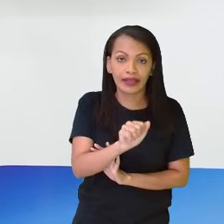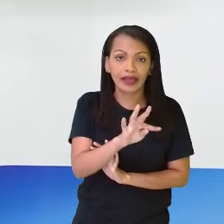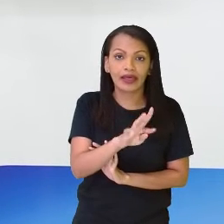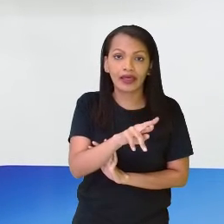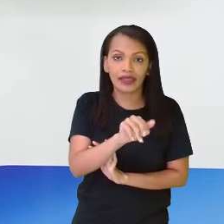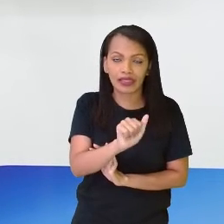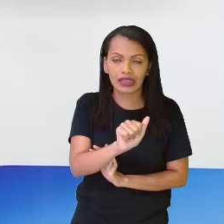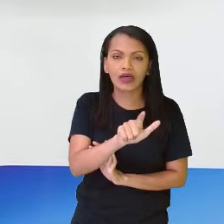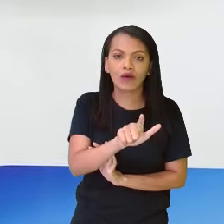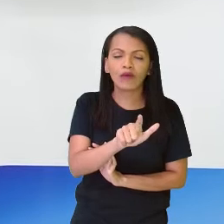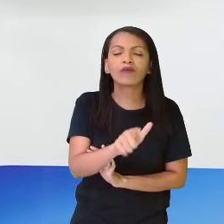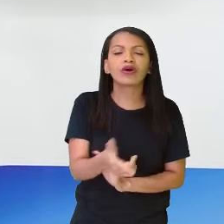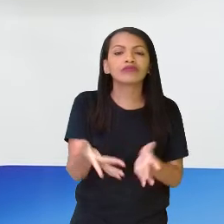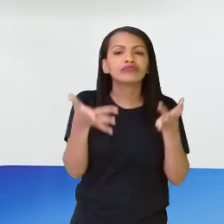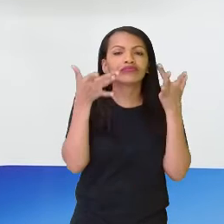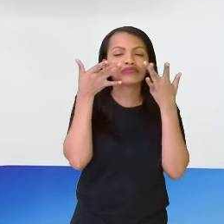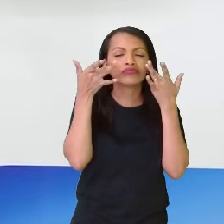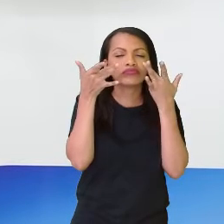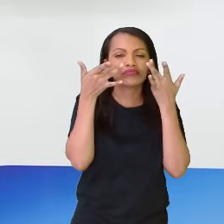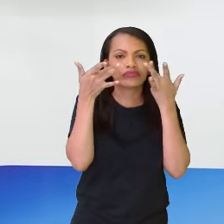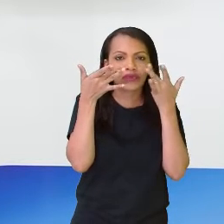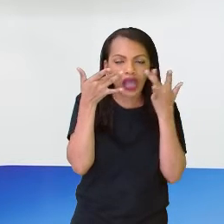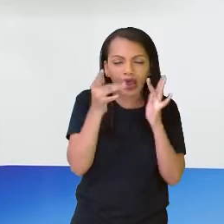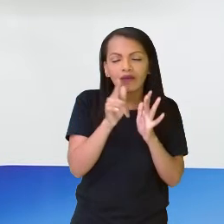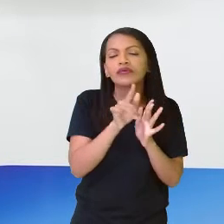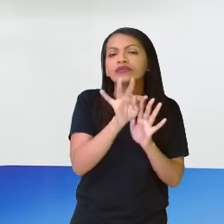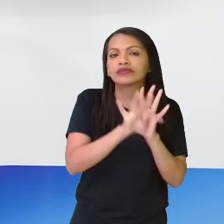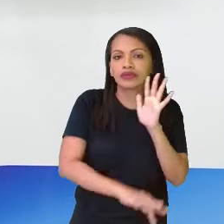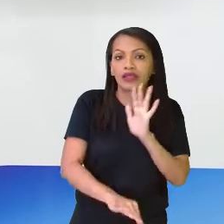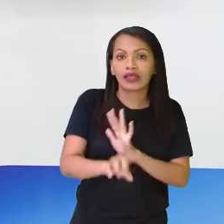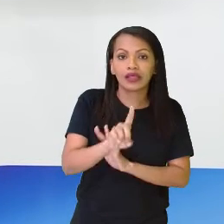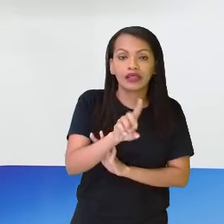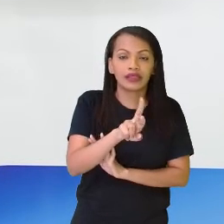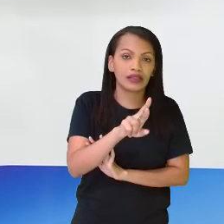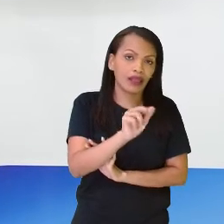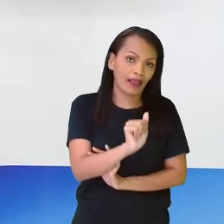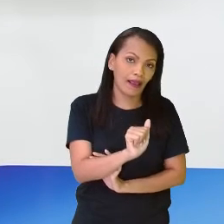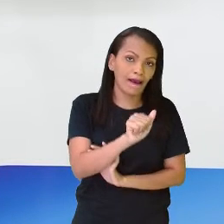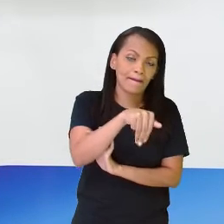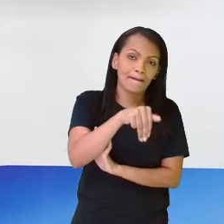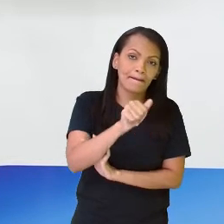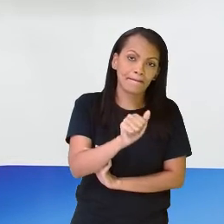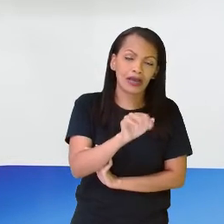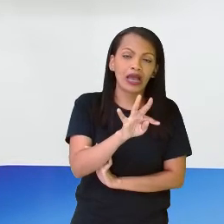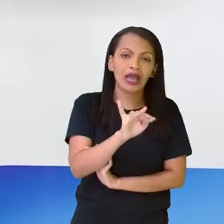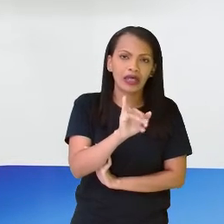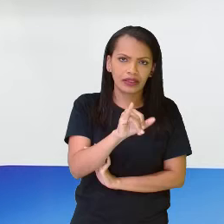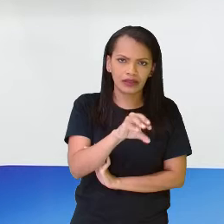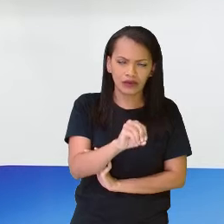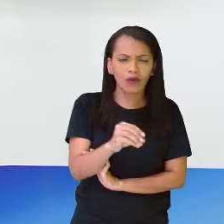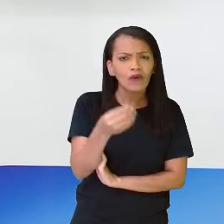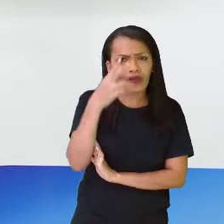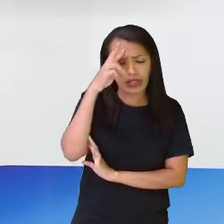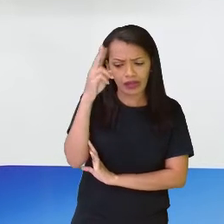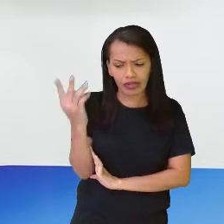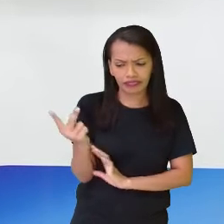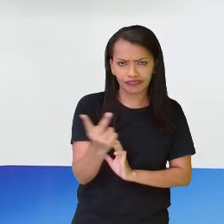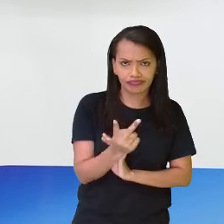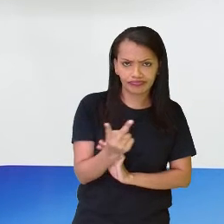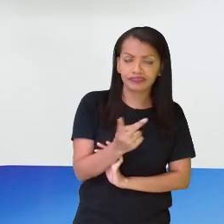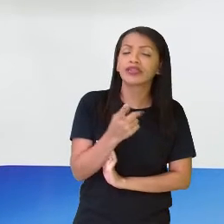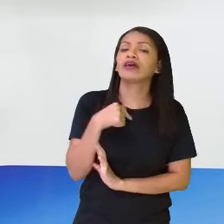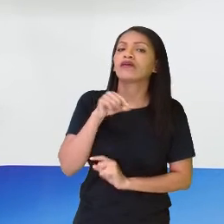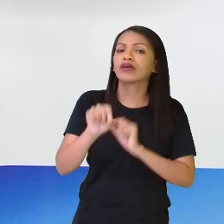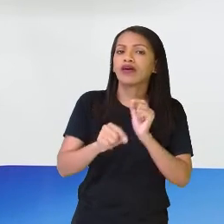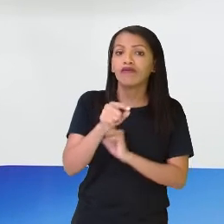é o gênero textual dramático. Aprendemos um pouquinho da história do teatro, quando surgiu, inclusive aqui no Brasil. Então, você